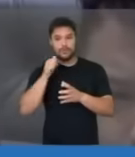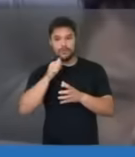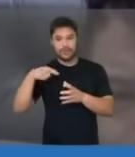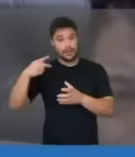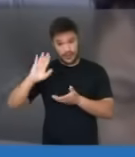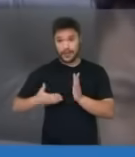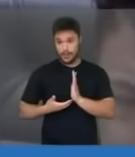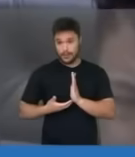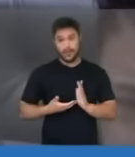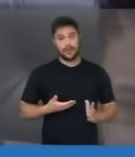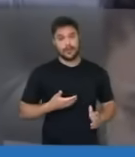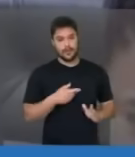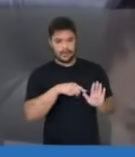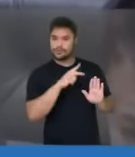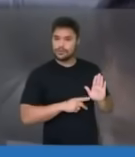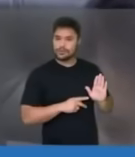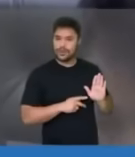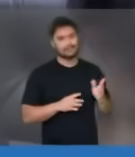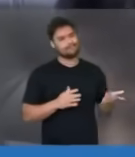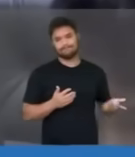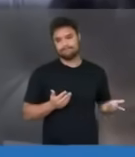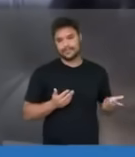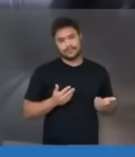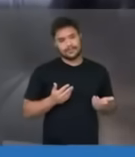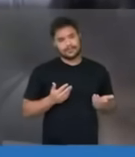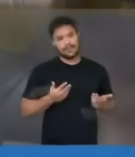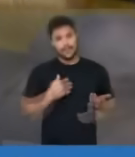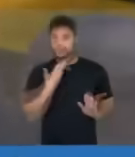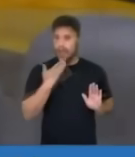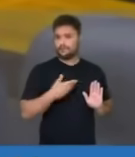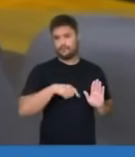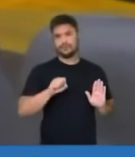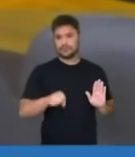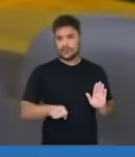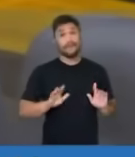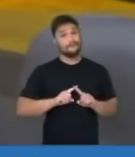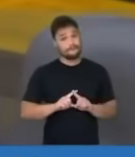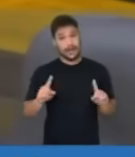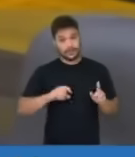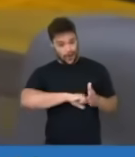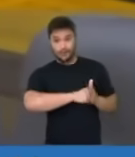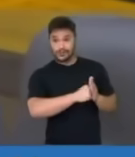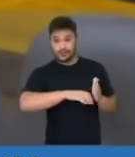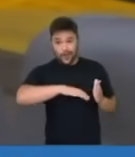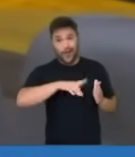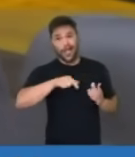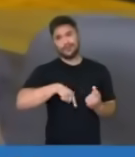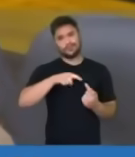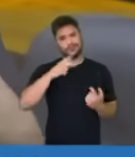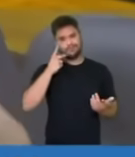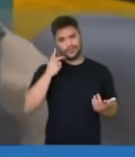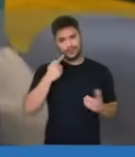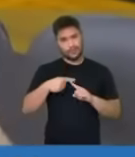Quando a gente trata desse tipo de projeto de lei, é lamentável que a gente enxergue esse tipo de obstrução. A questão aqui é uma obstrução política, em virtude